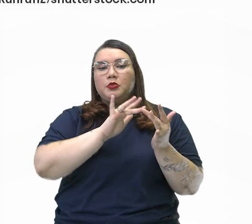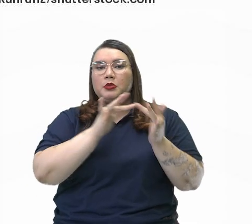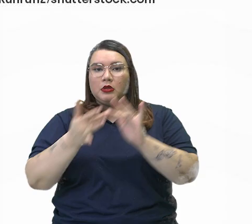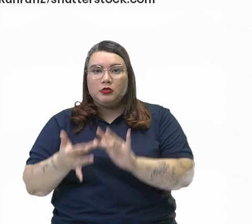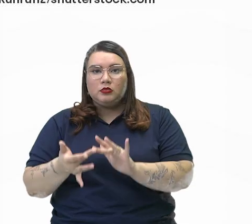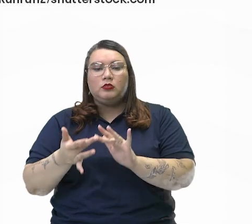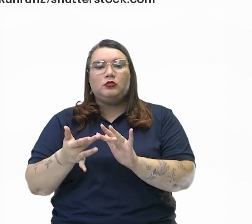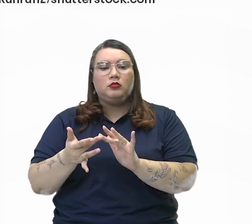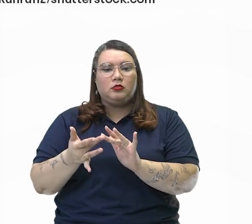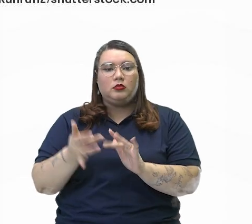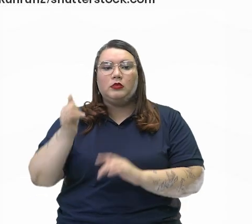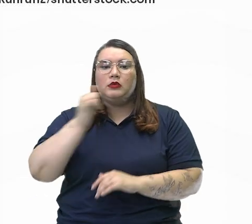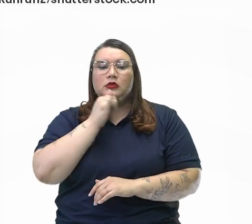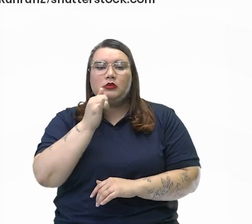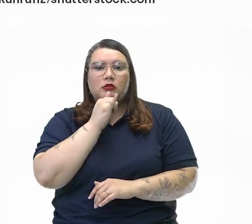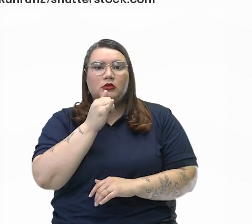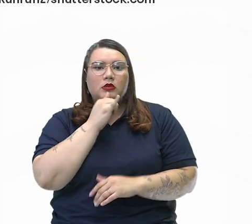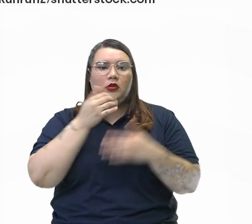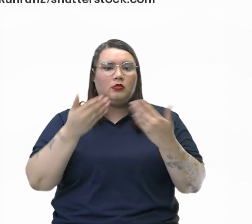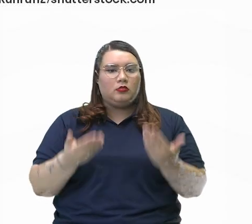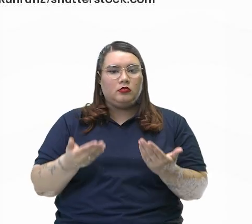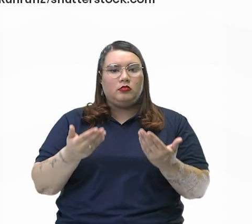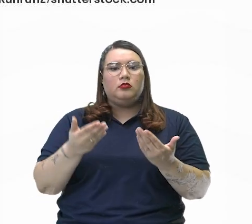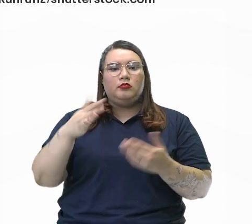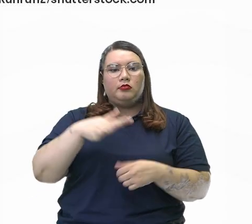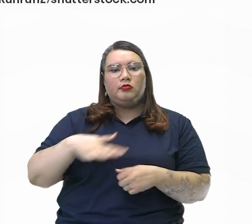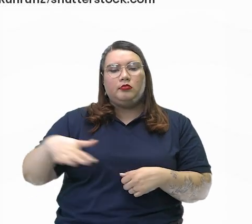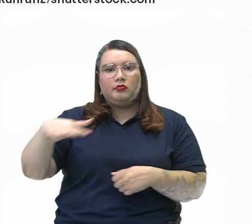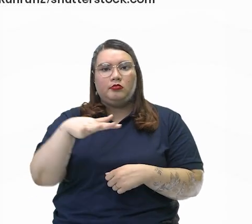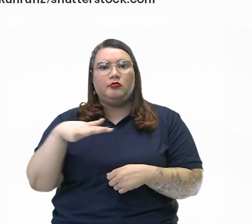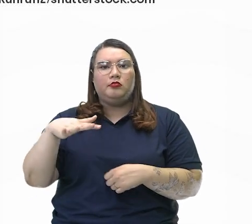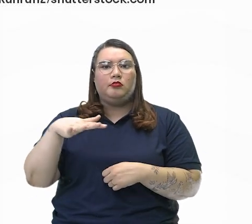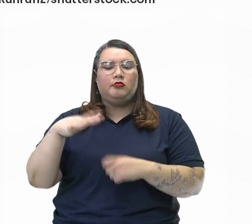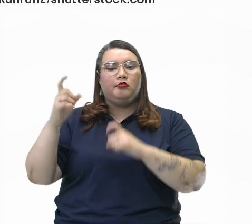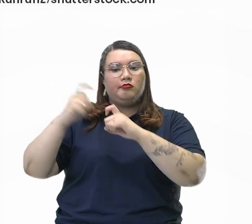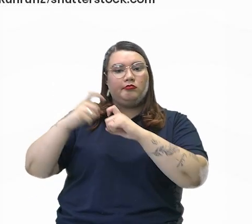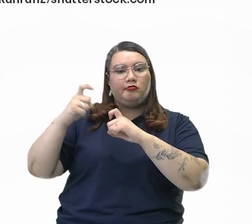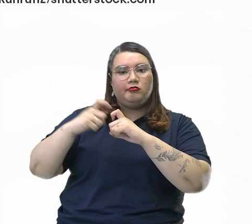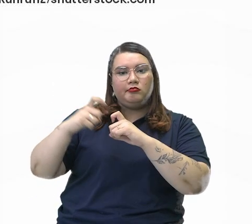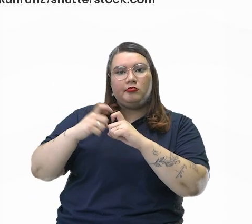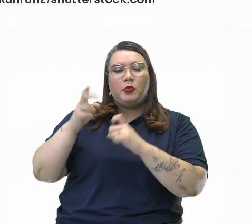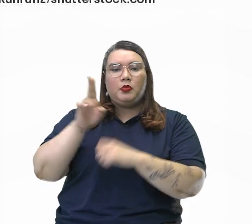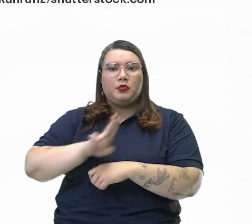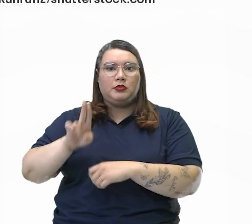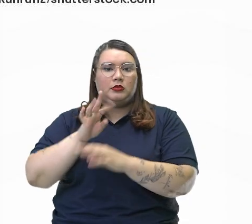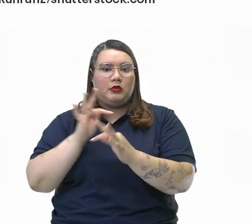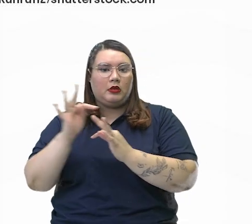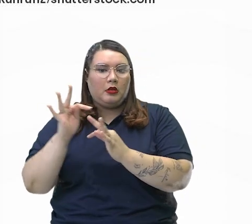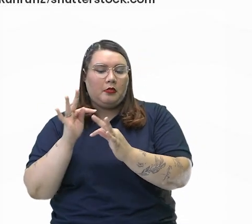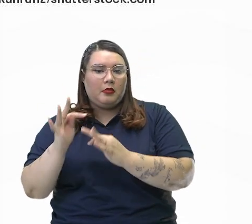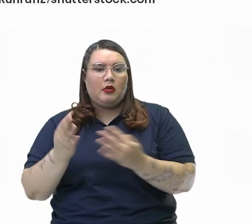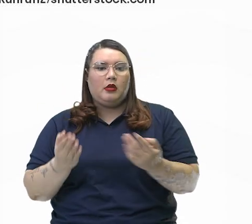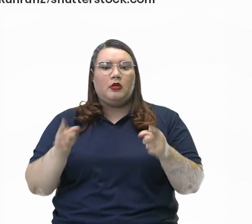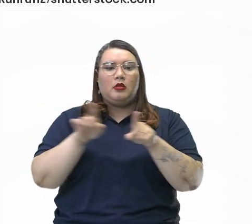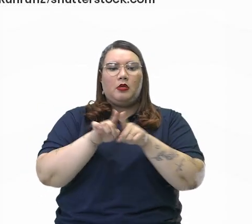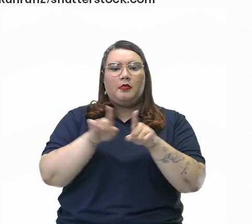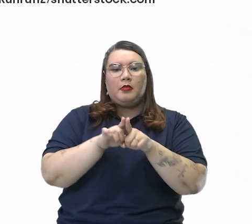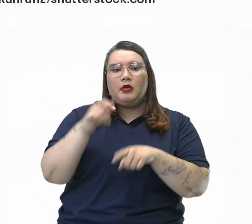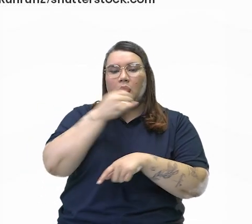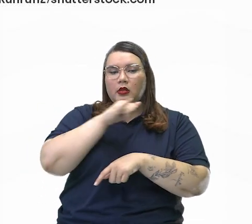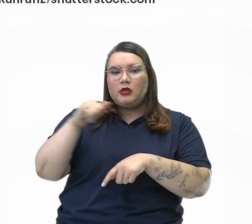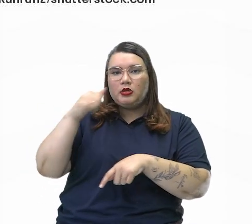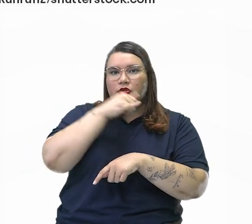diferentes contextos, como nós vimos aí na parte de medicina, da energia nuclear,